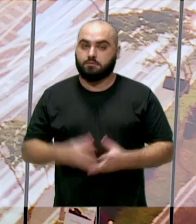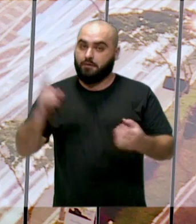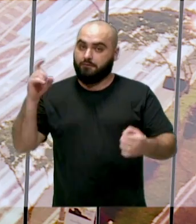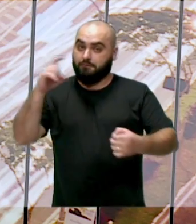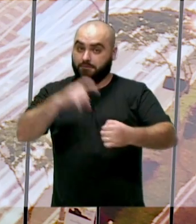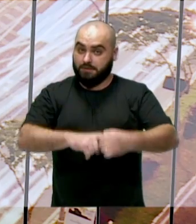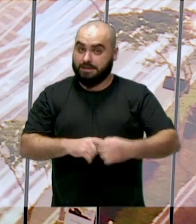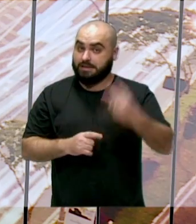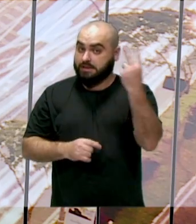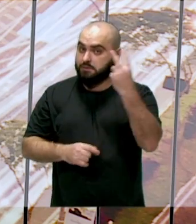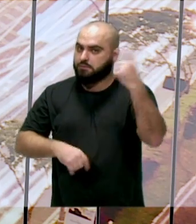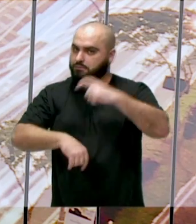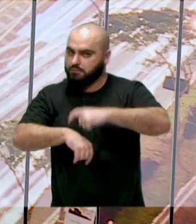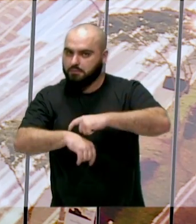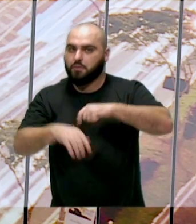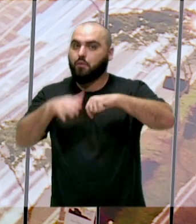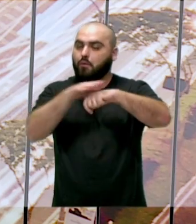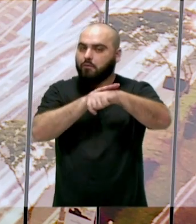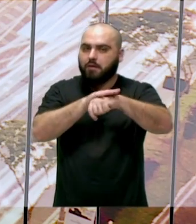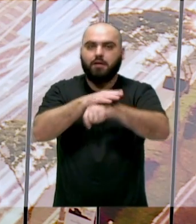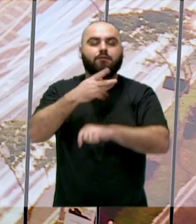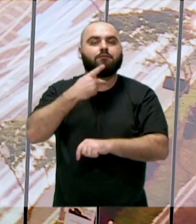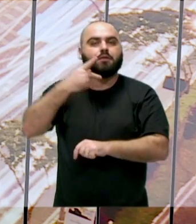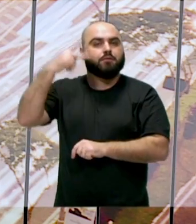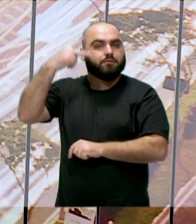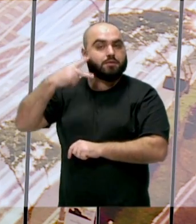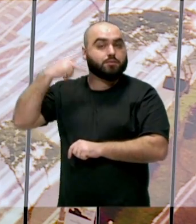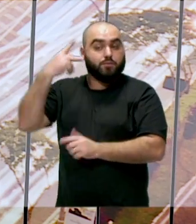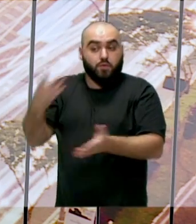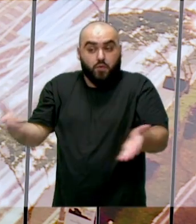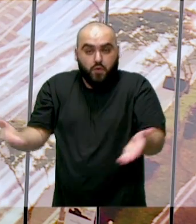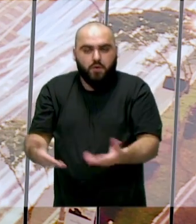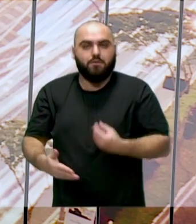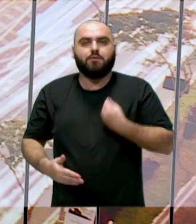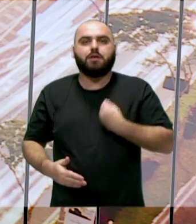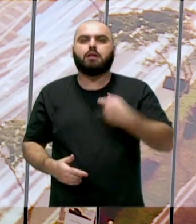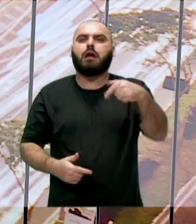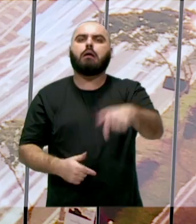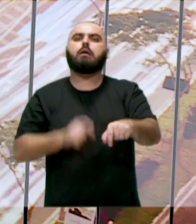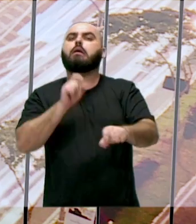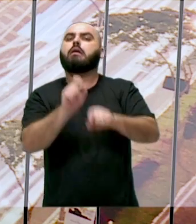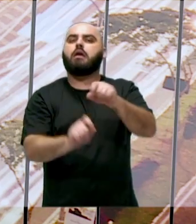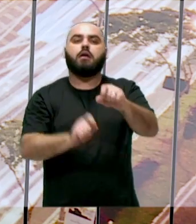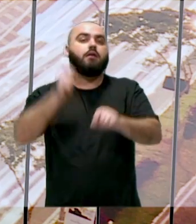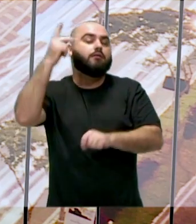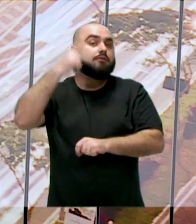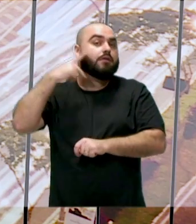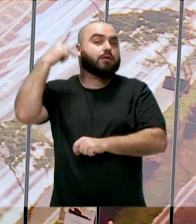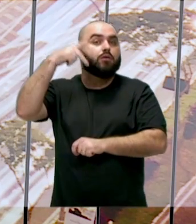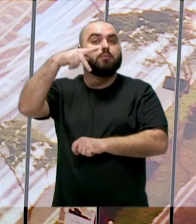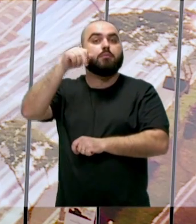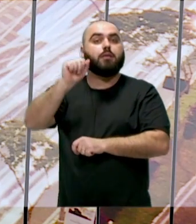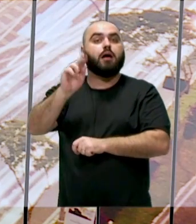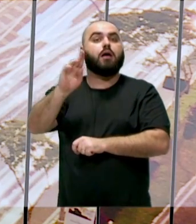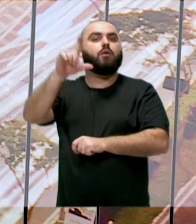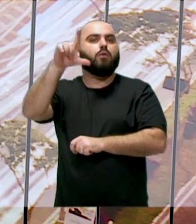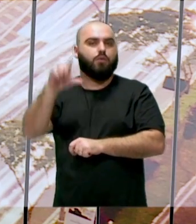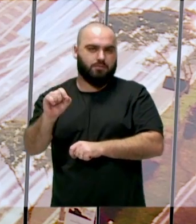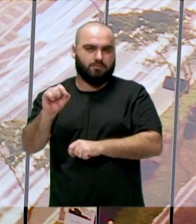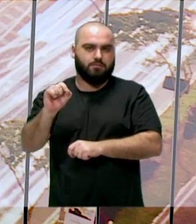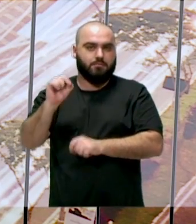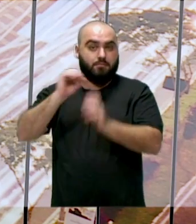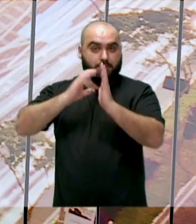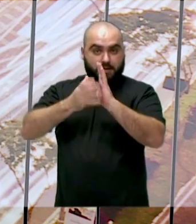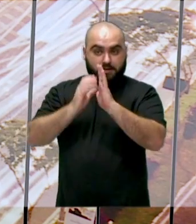Voltamos com o segundo bloco do Fala Vereador. Hoje está conosco aqui no estúdio o vereador Paulo Rogério Mais Júnior,